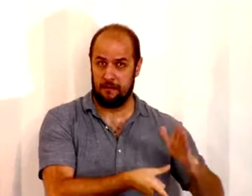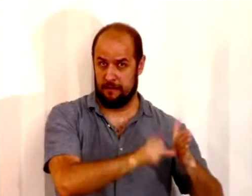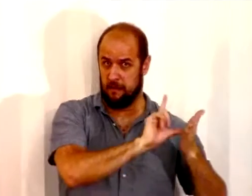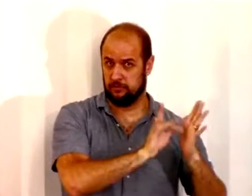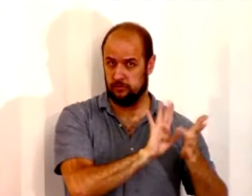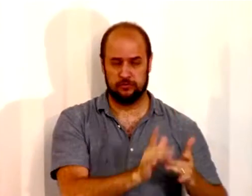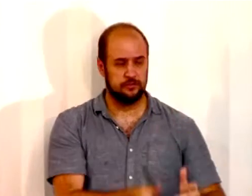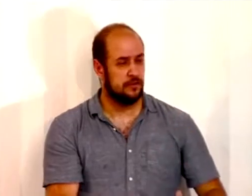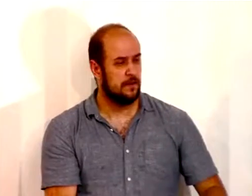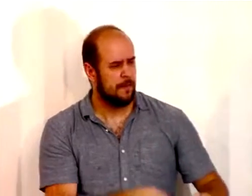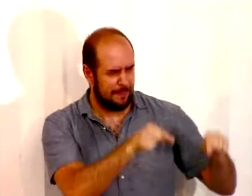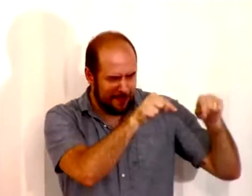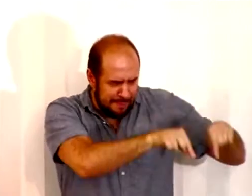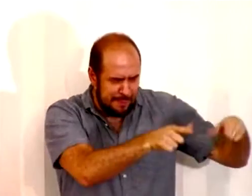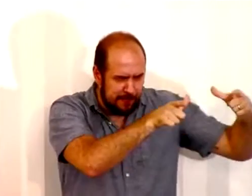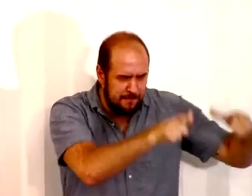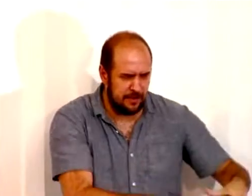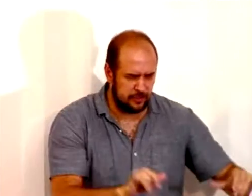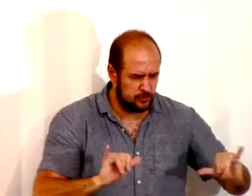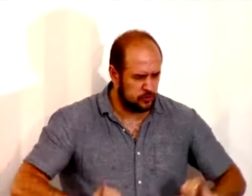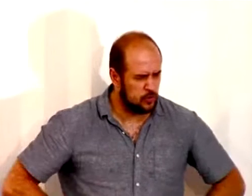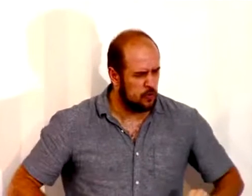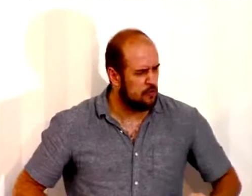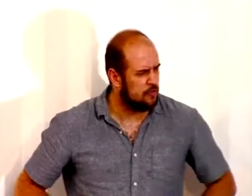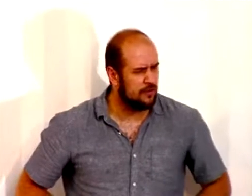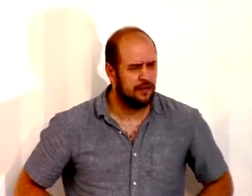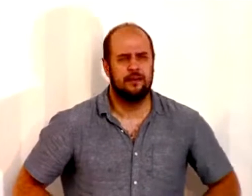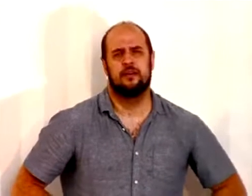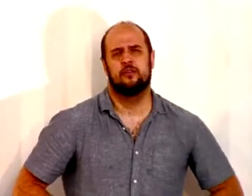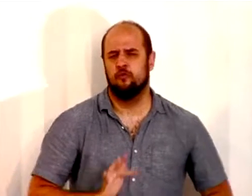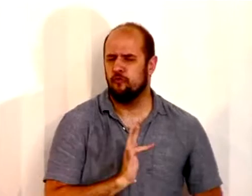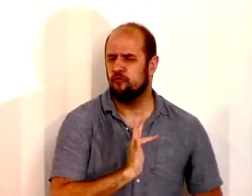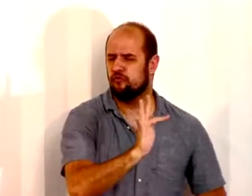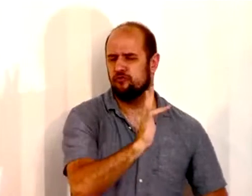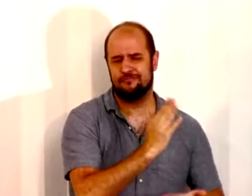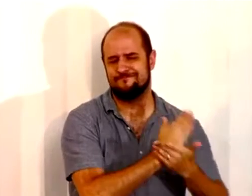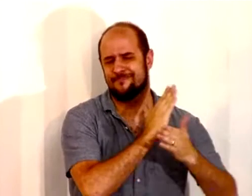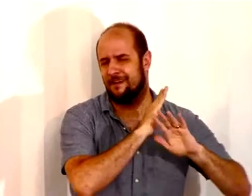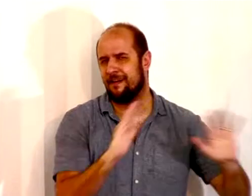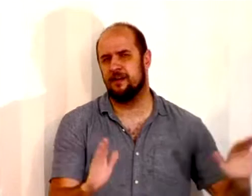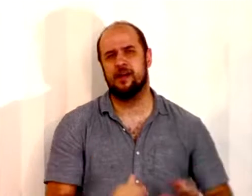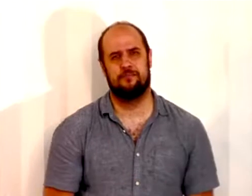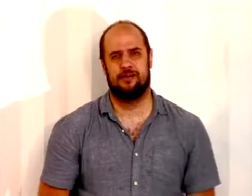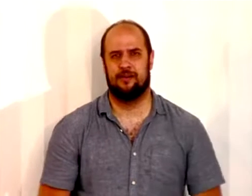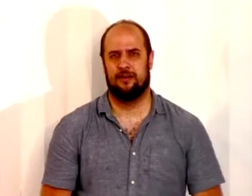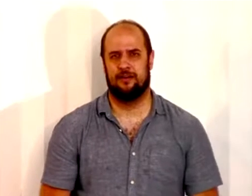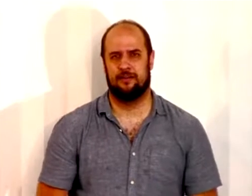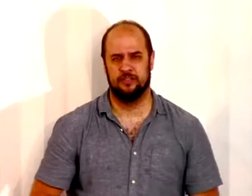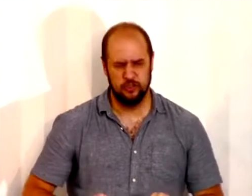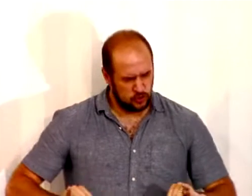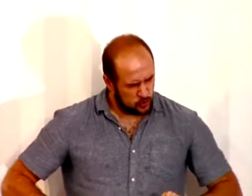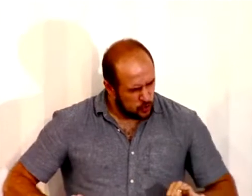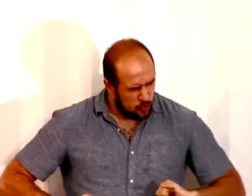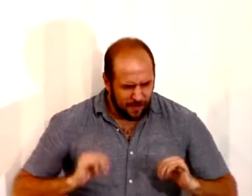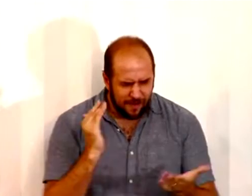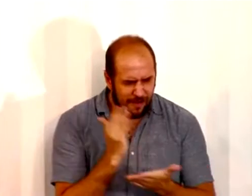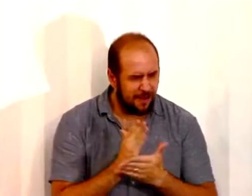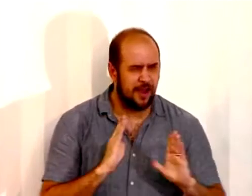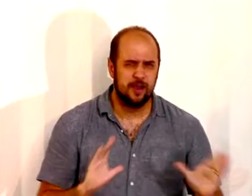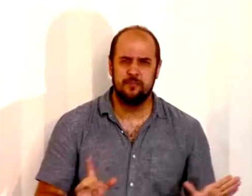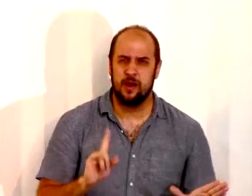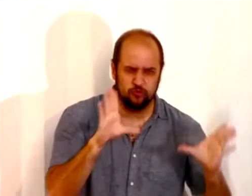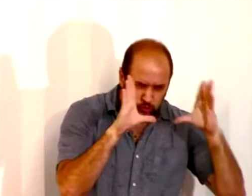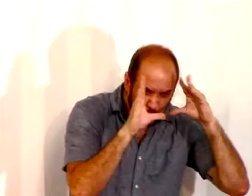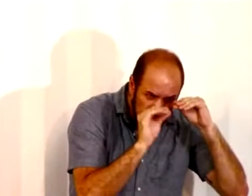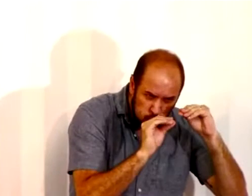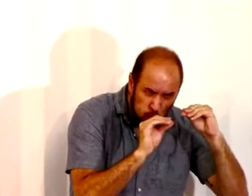está sofrendo, não continuará para sempre sendo assim. Por isso que ele diz: não continuará a